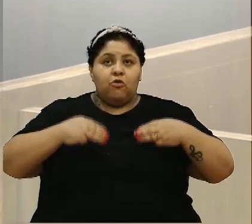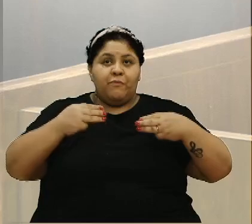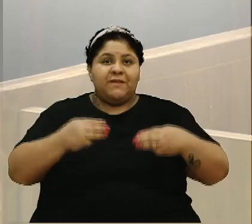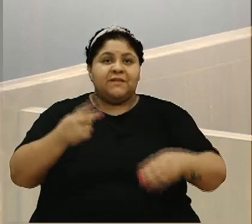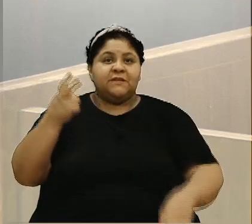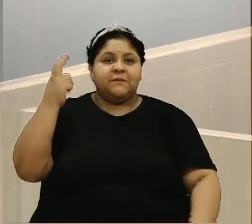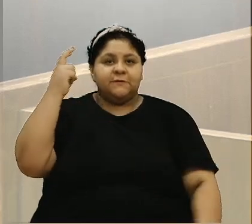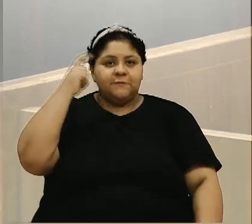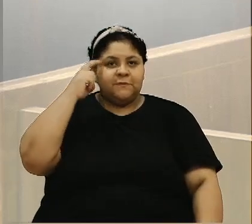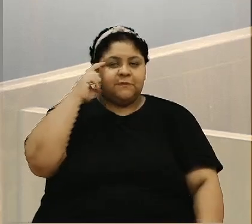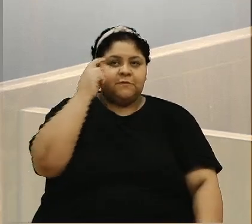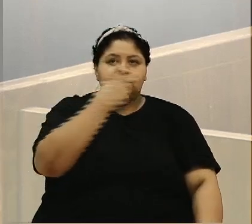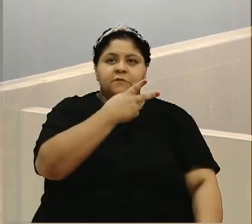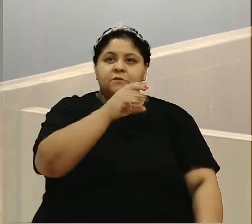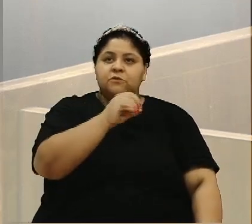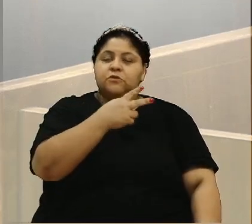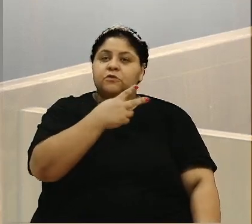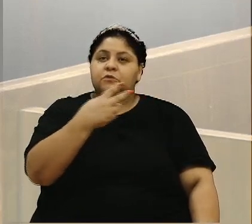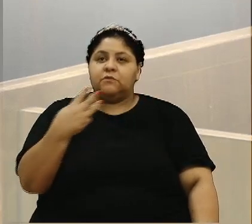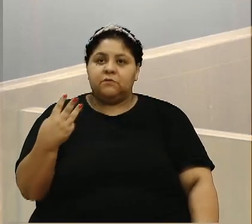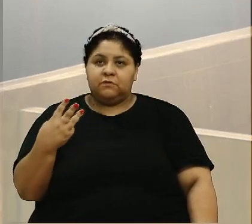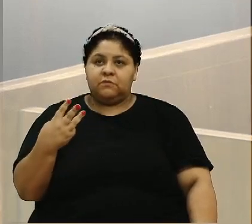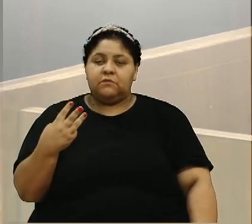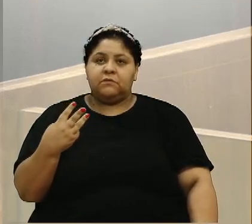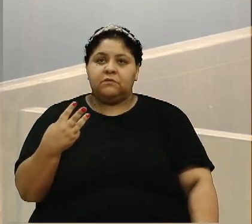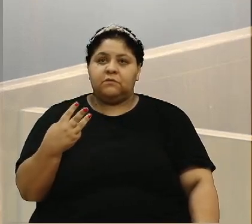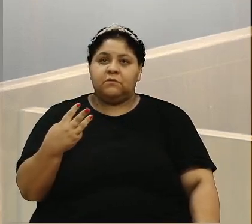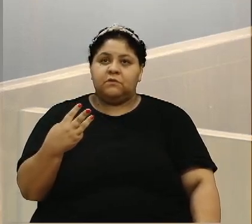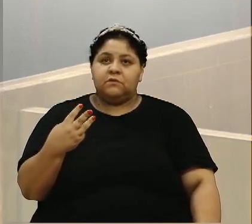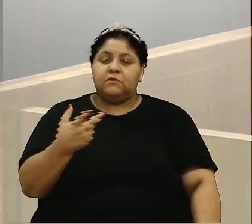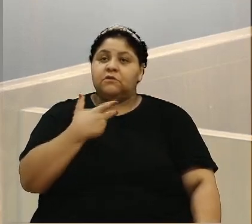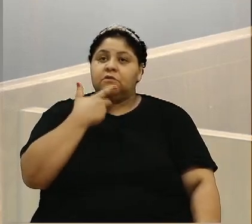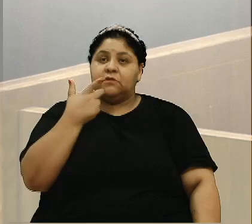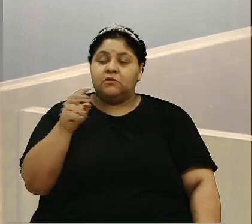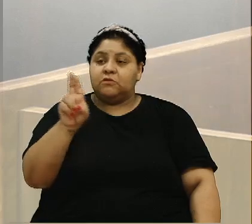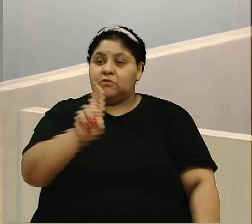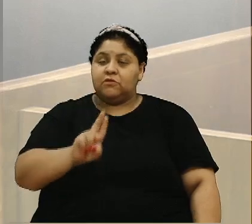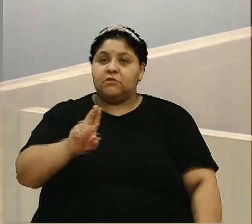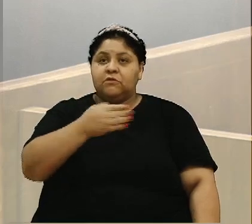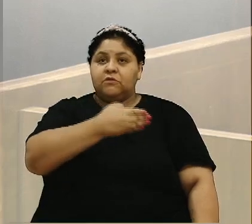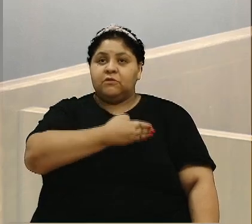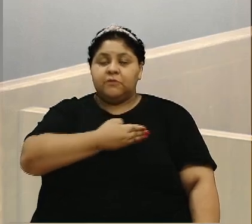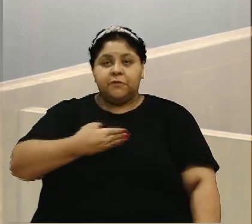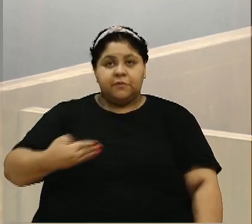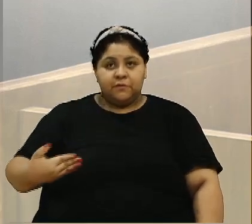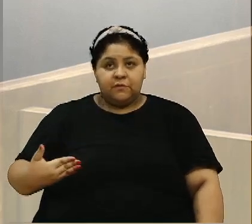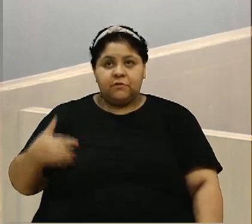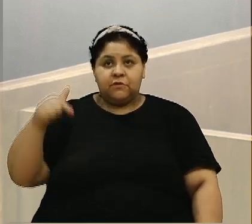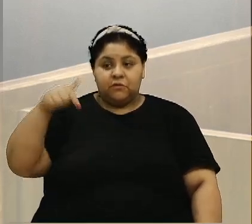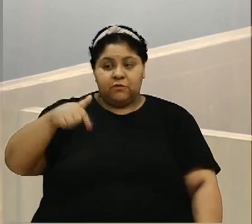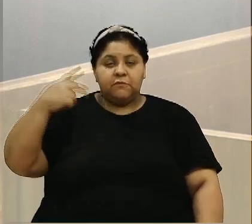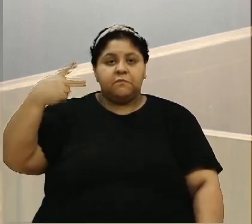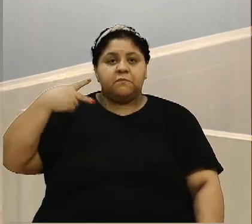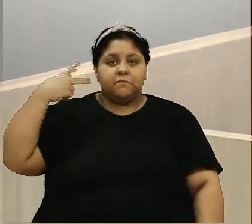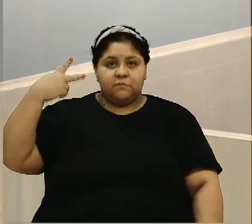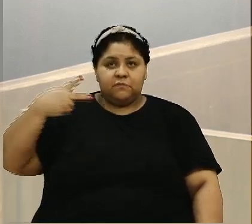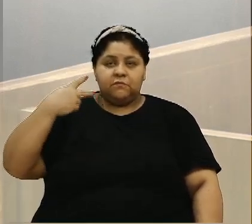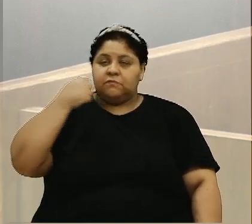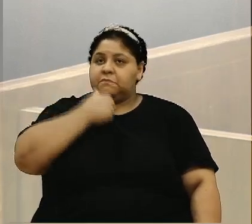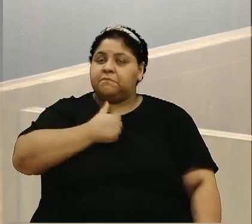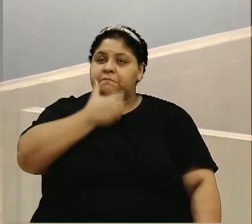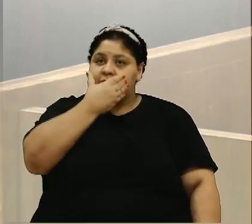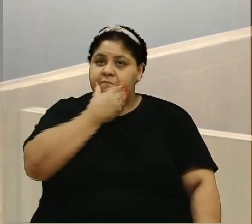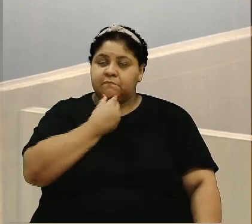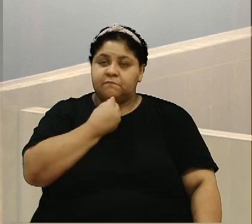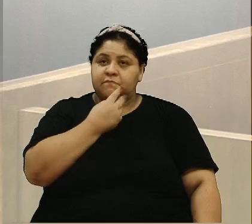Cultura, de 2023, foi declarado de utilidade pública por esses vereadores, essas vereadoras